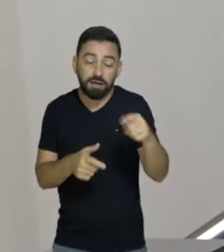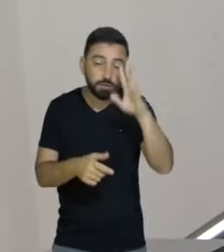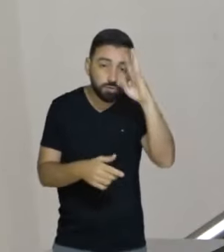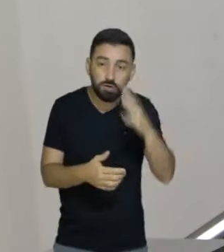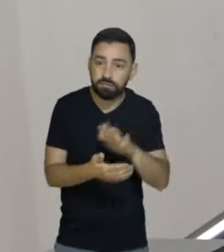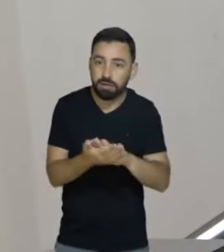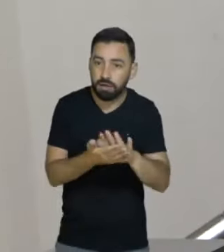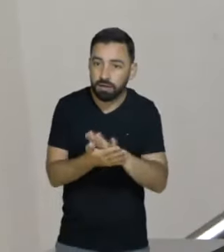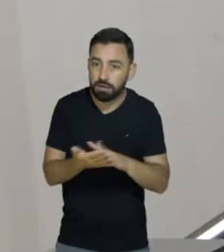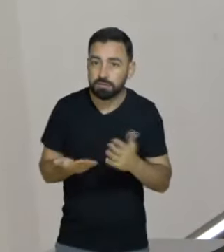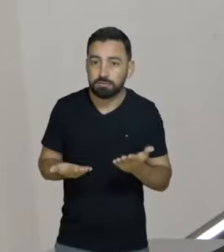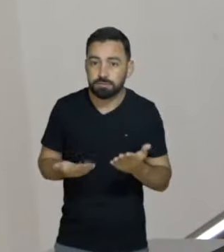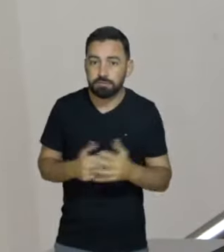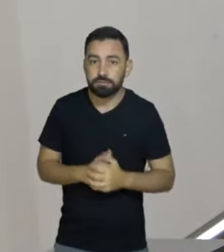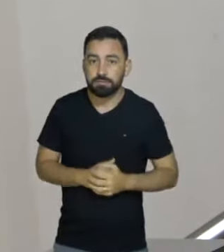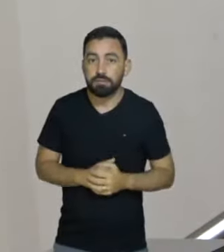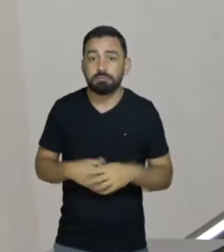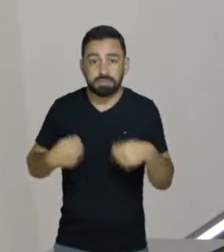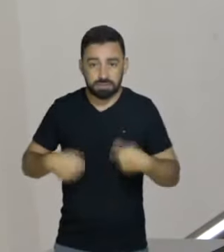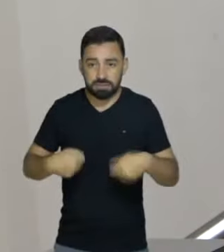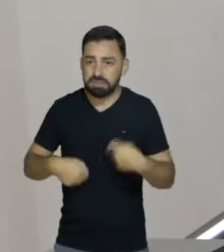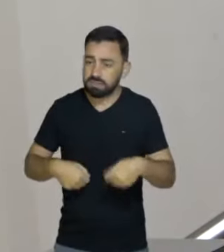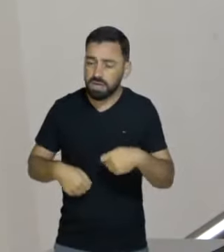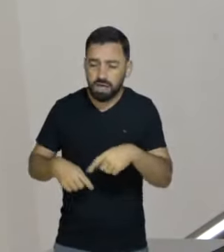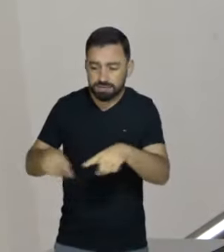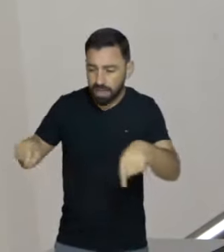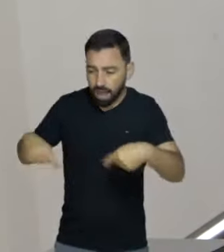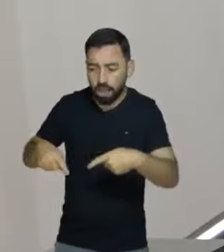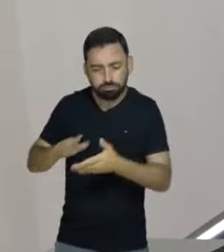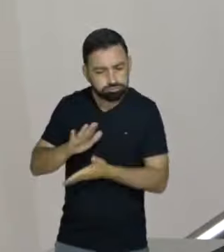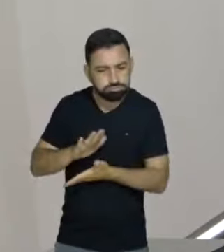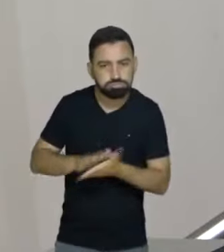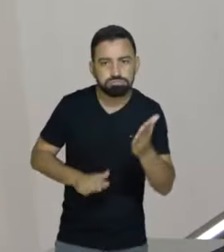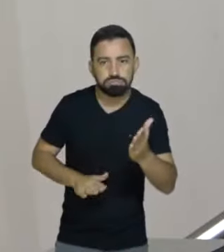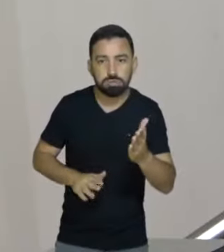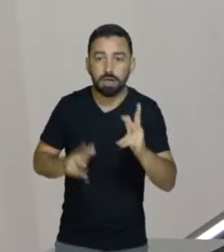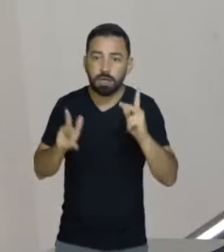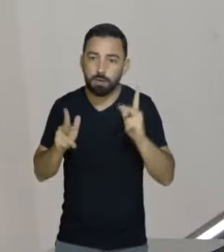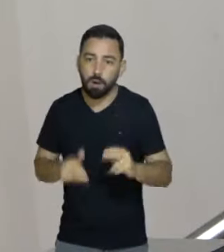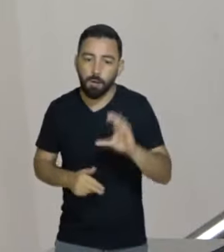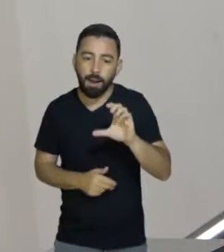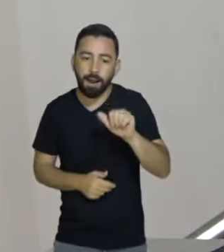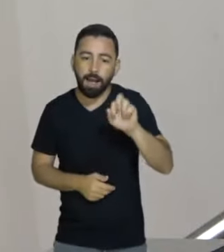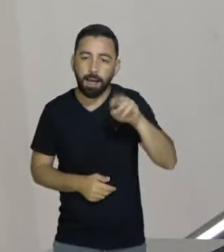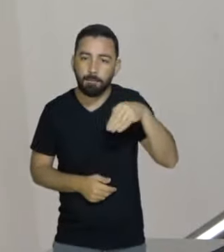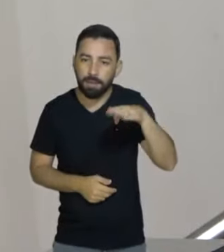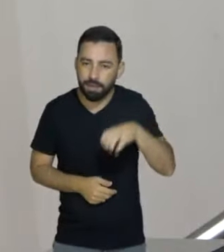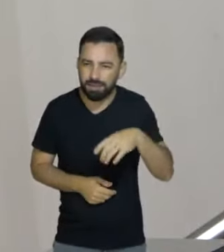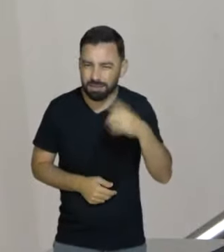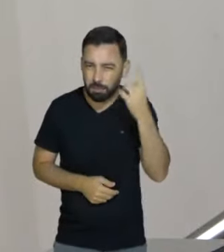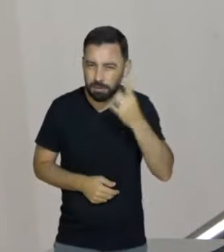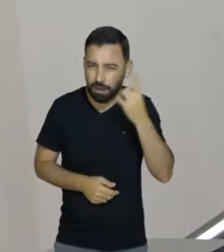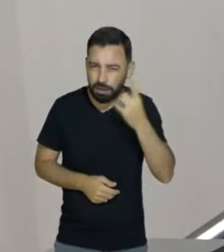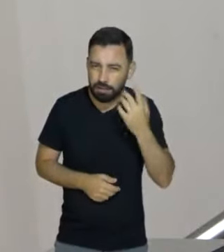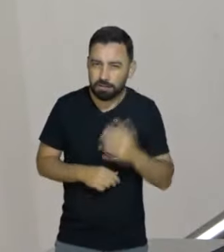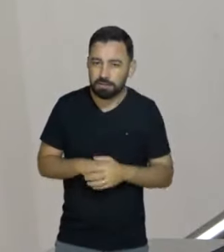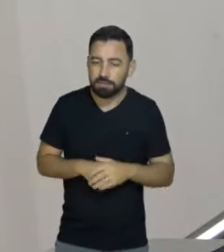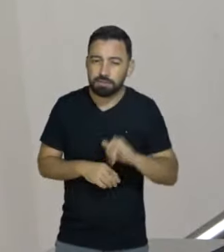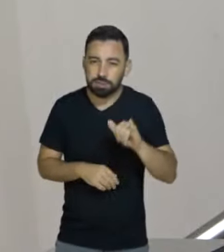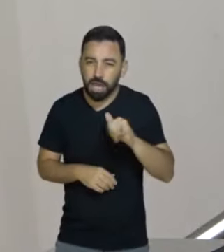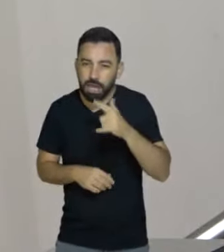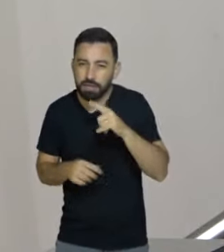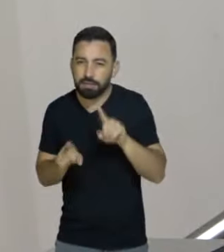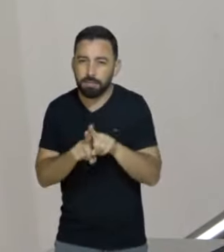que precisam. Tem que sair, tem que fazer como a deputada Carmen Zanotto faz na saúde, como o deputado Gere faz